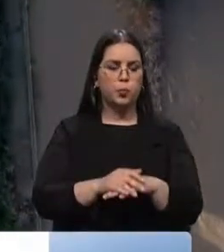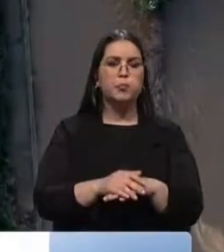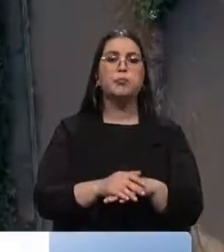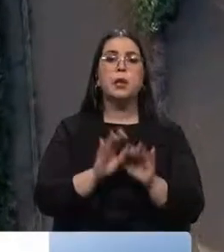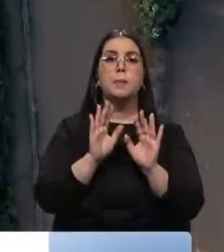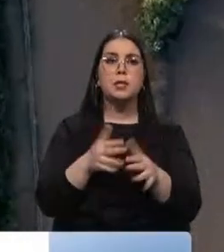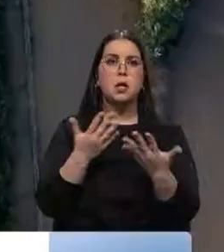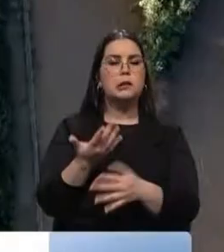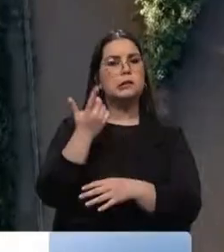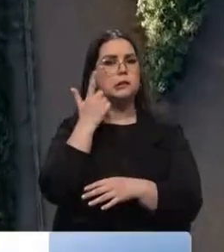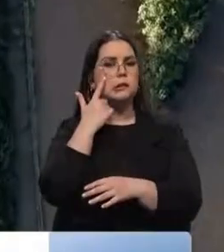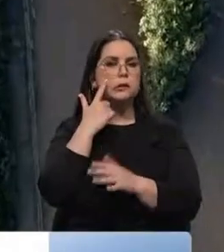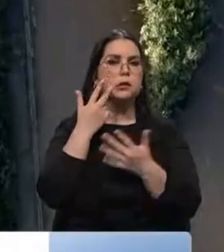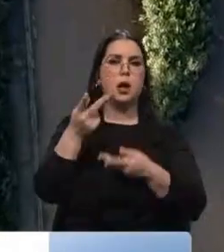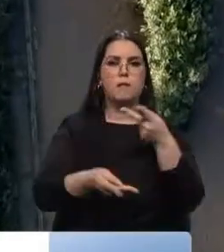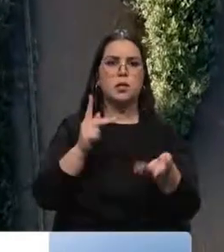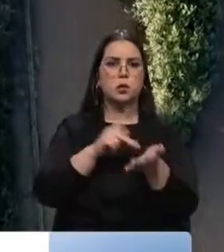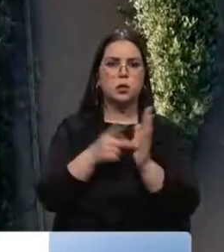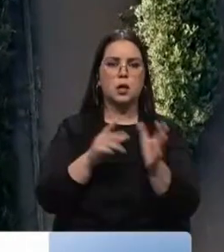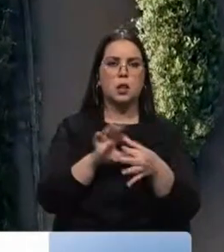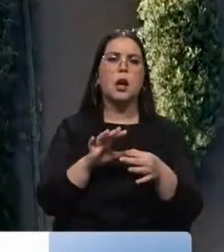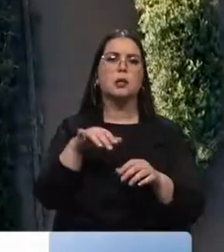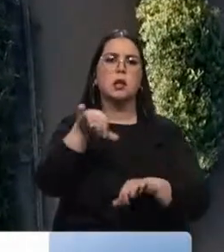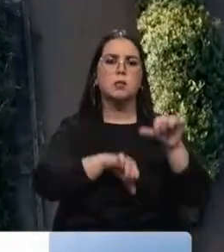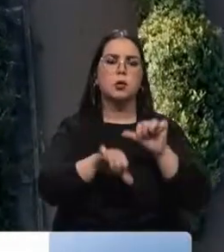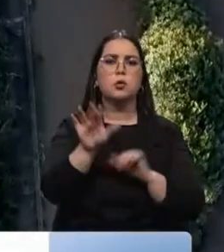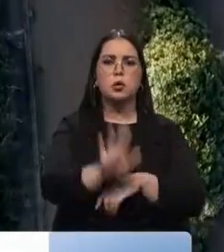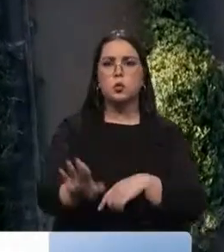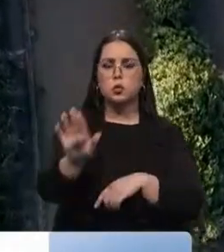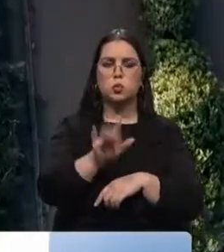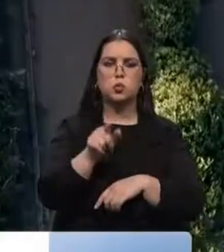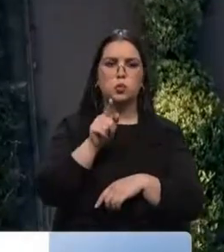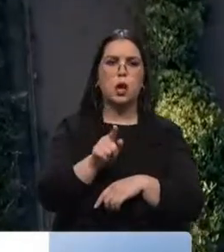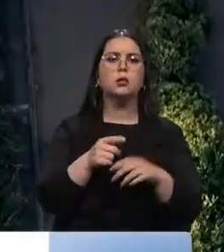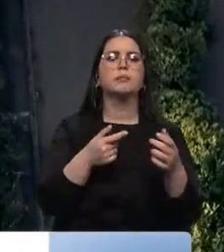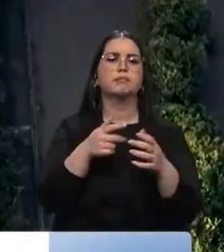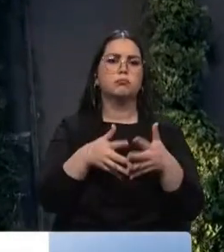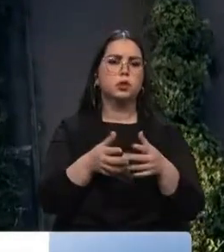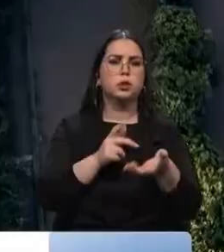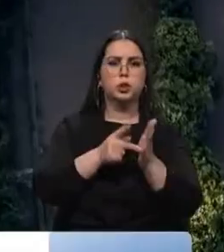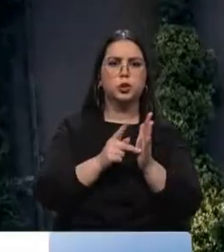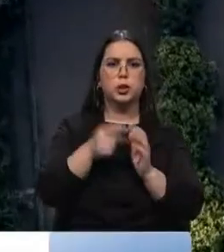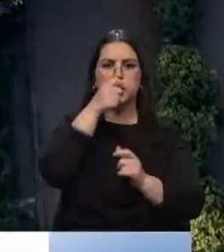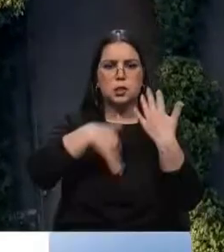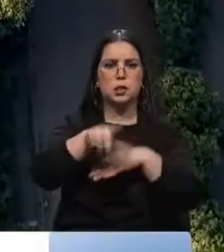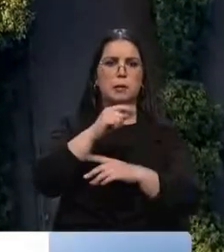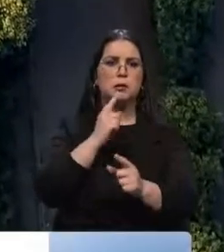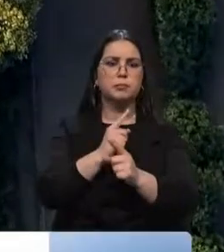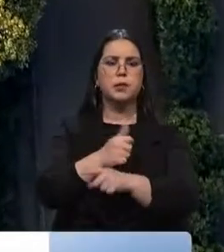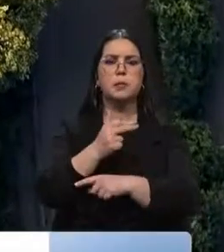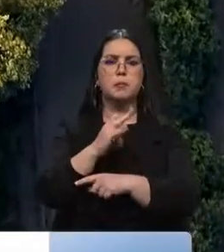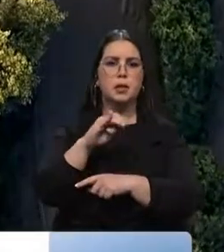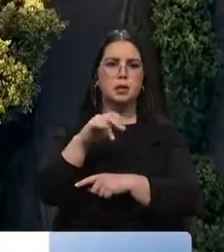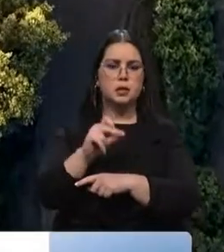entretanto, à avaliação técnica do Laboratório Nacional de Engenharia Civil e do Instituto de Mobilidade e Transportes. A Brisa garante também